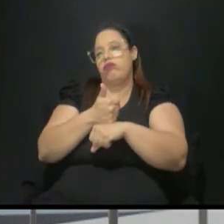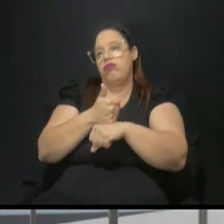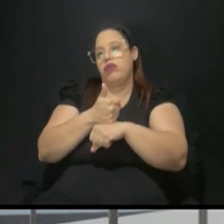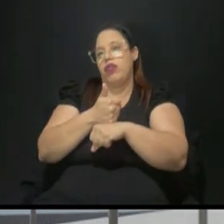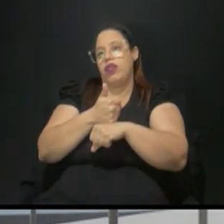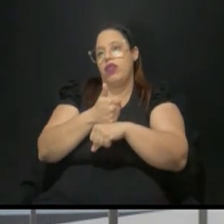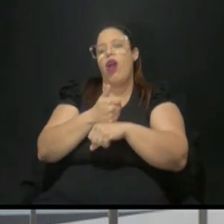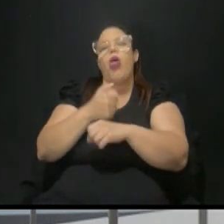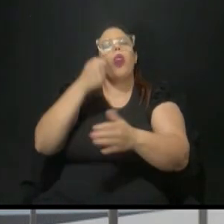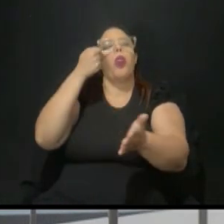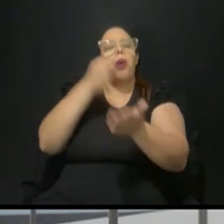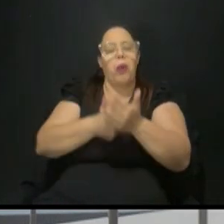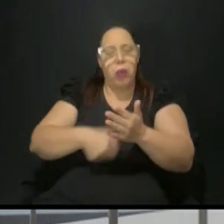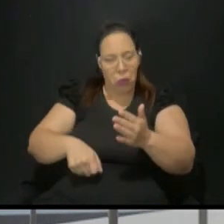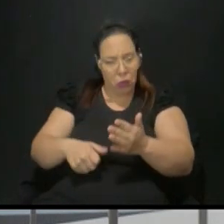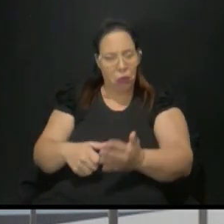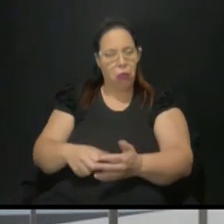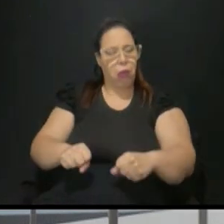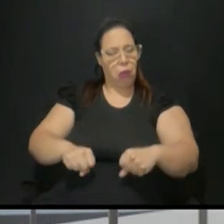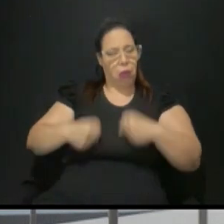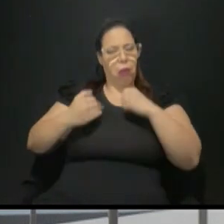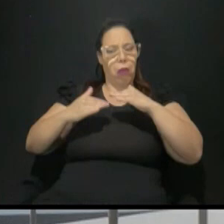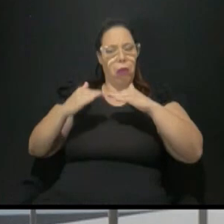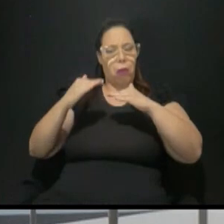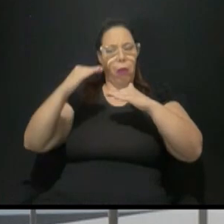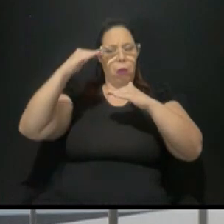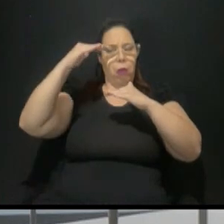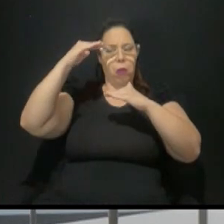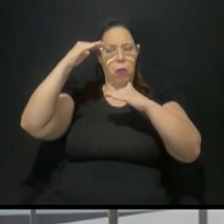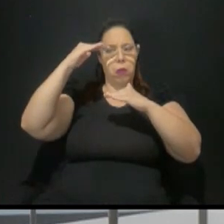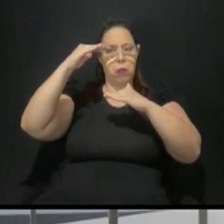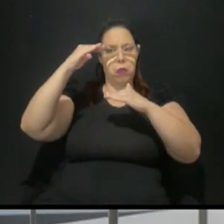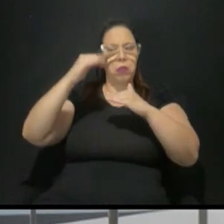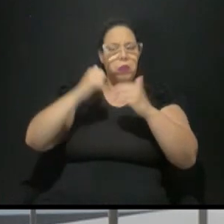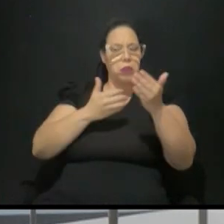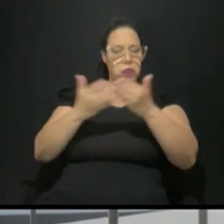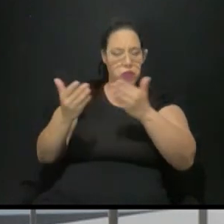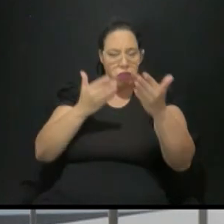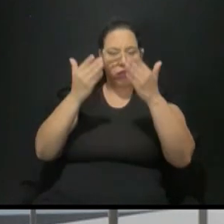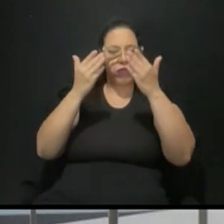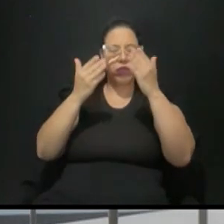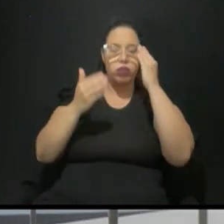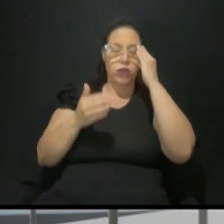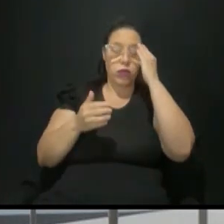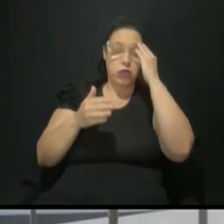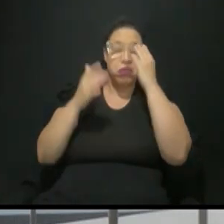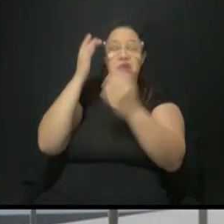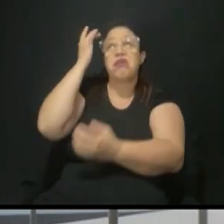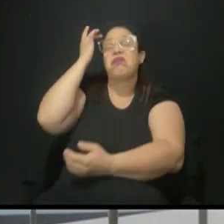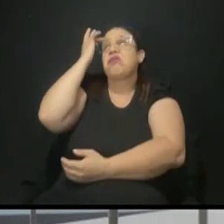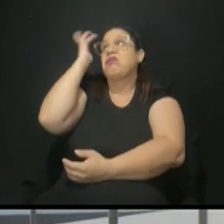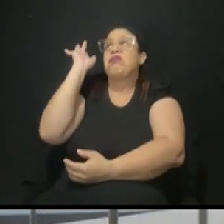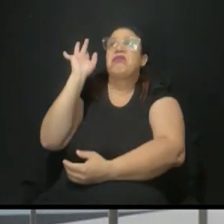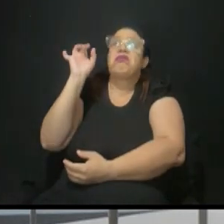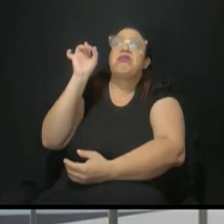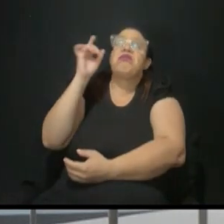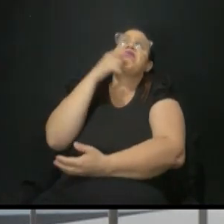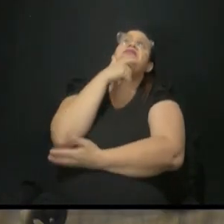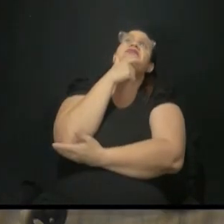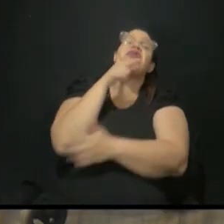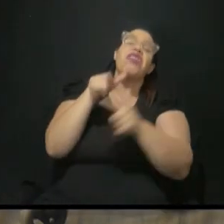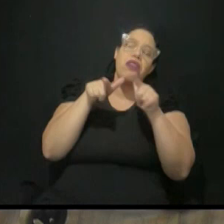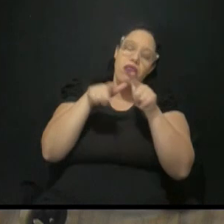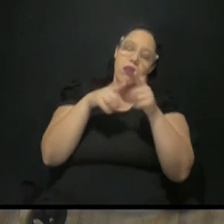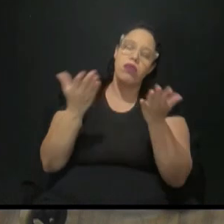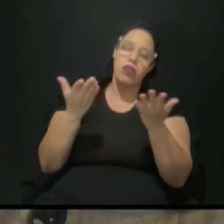capacitado para desenvolver modalidades que ele jamais imaginava que ele pudesse trabalhar com isso. E